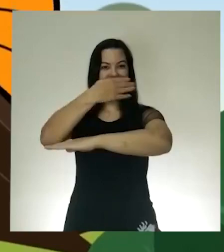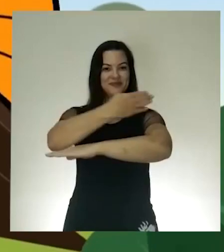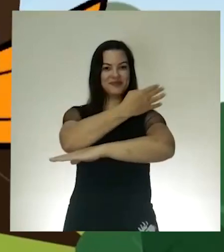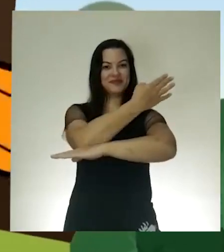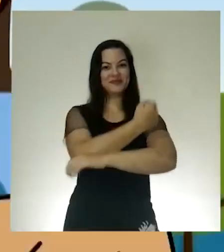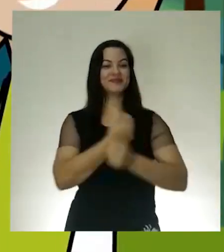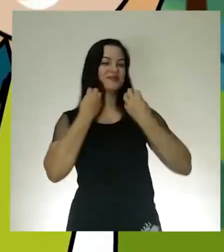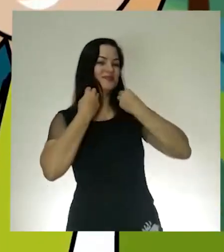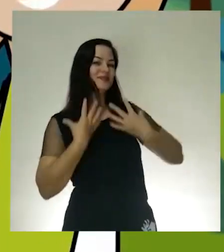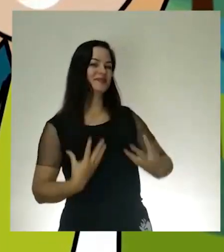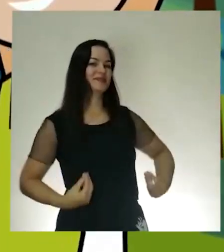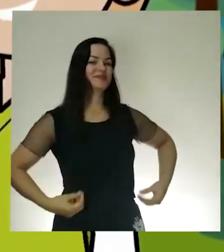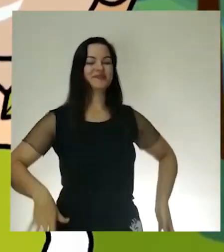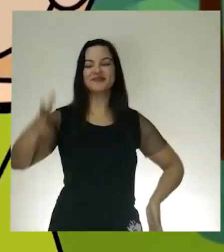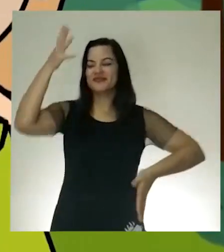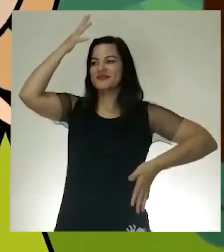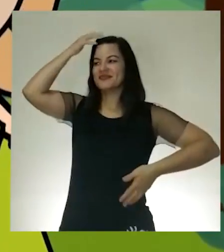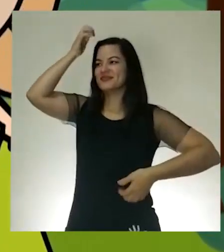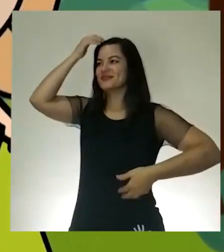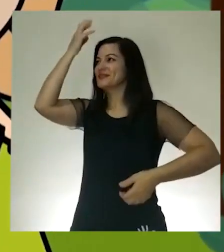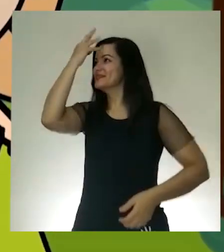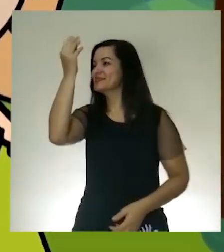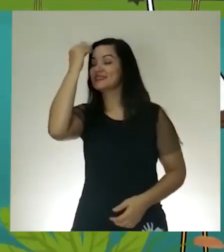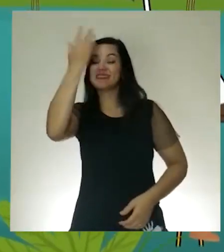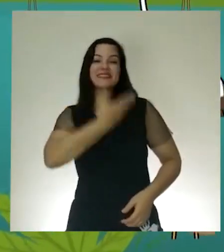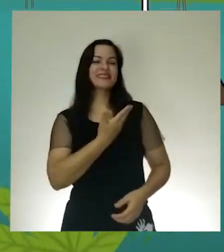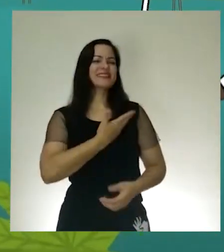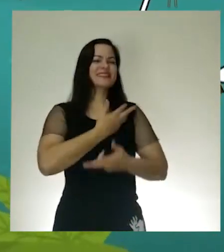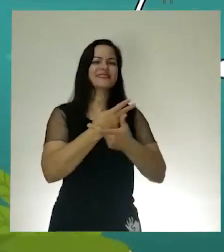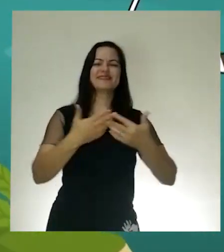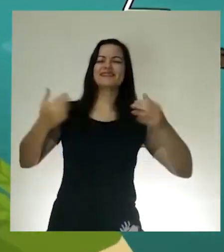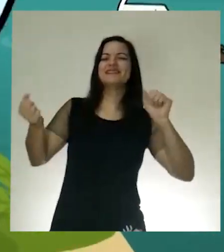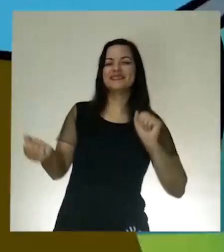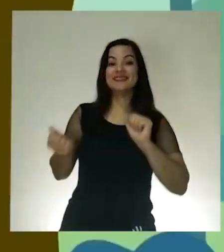Peixonauta, Marina e Zico, juntos com tantos amigos.